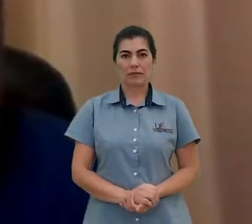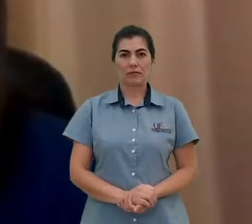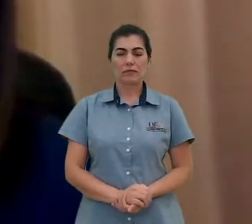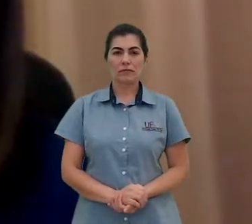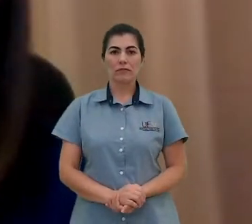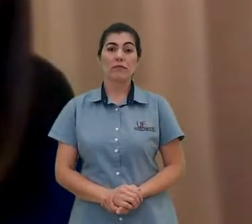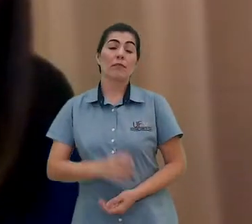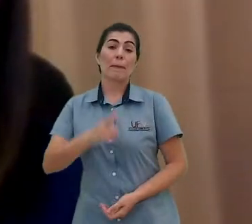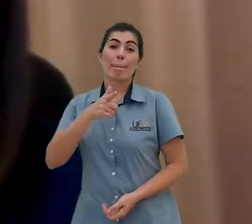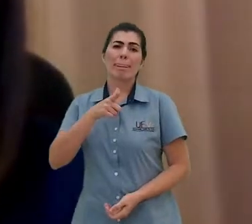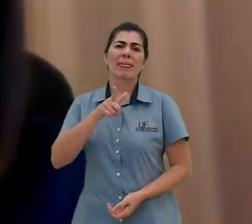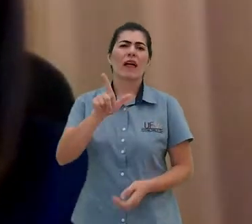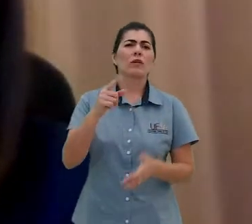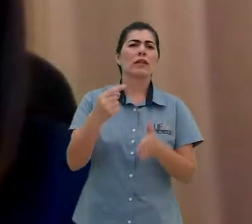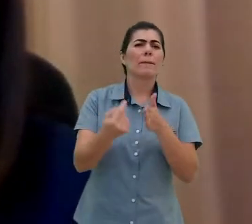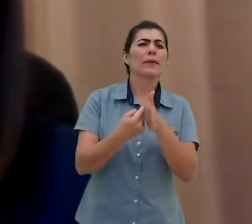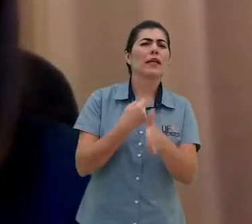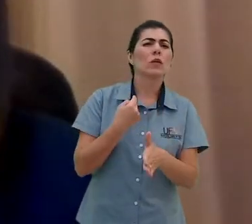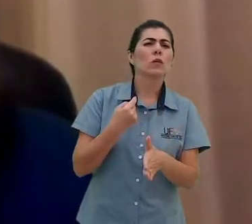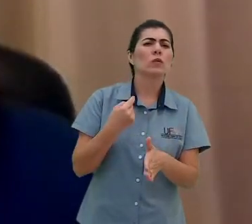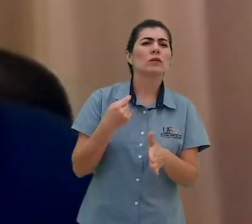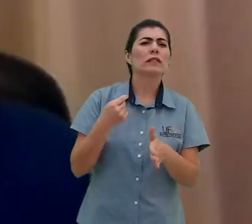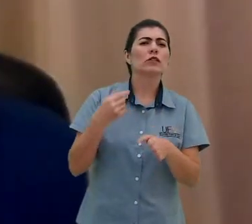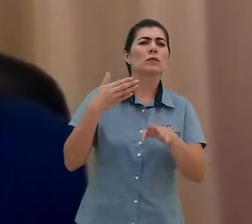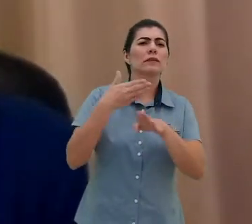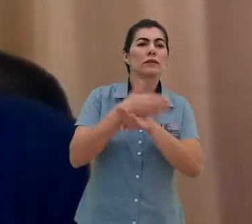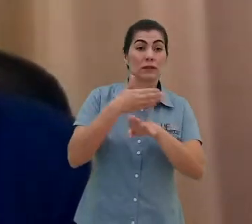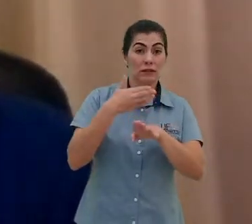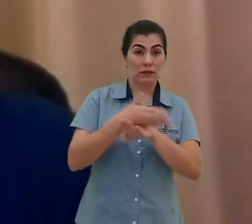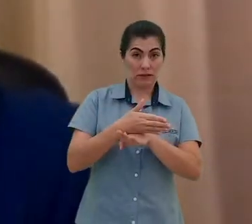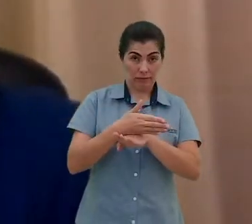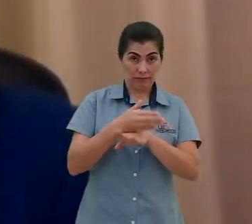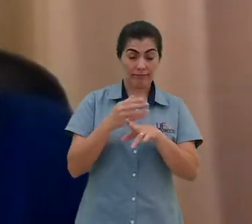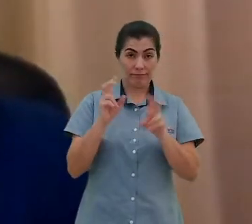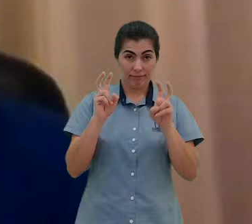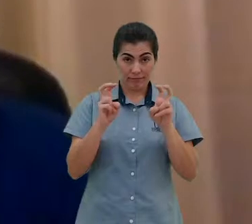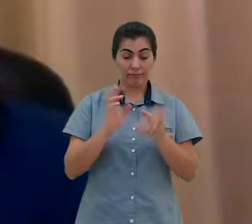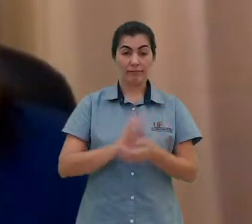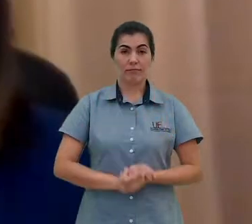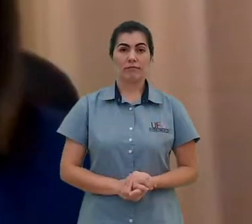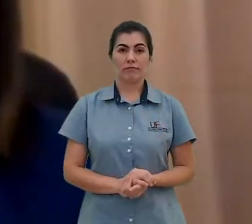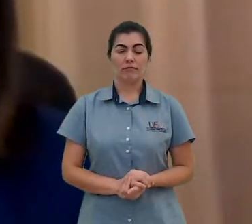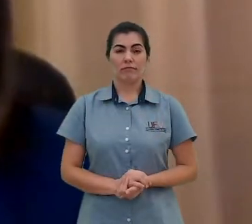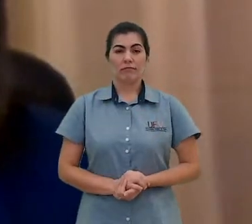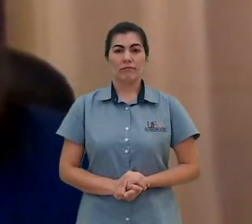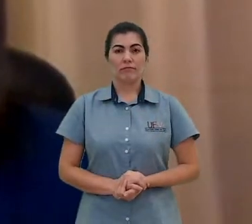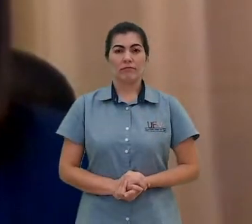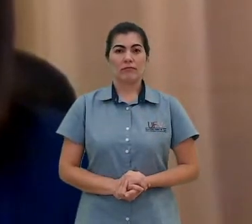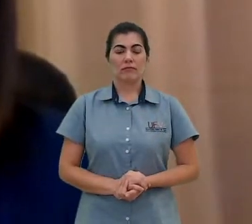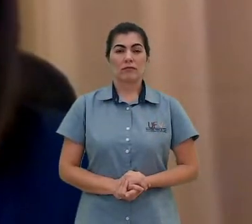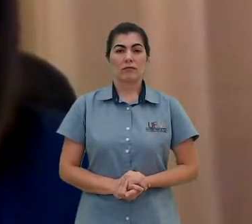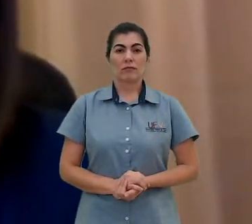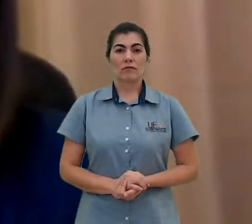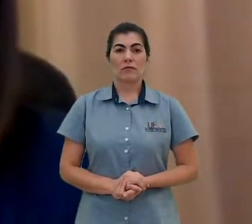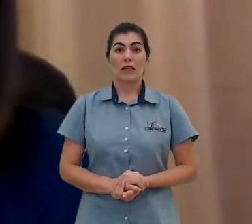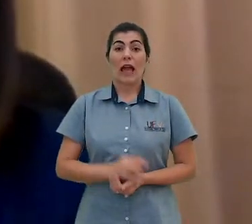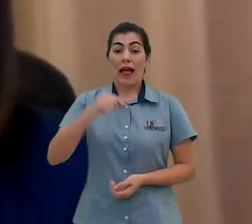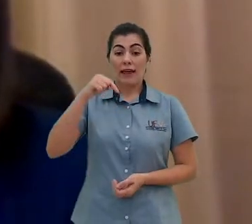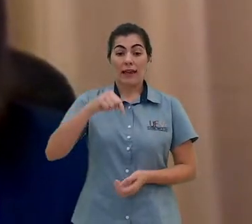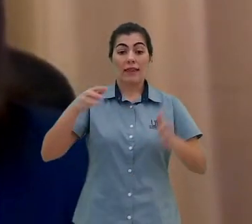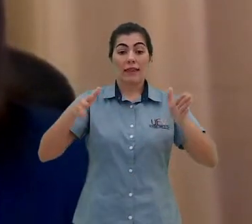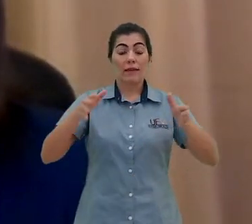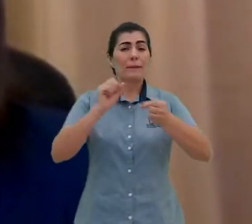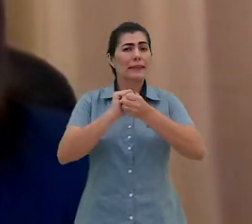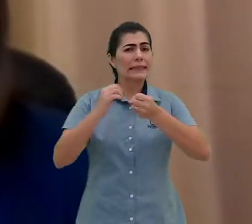A outra pergunta era a questão do acesso, né? Então, eu acho que uma questão que apareceu muito agora na pandemia foi